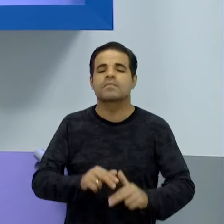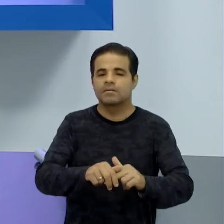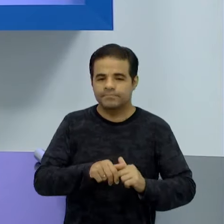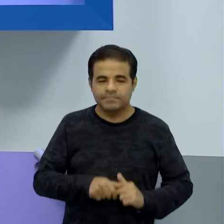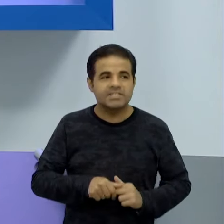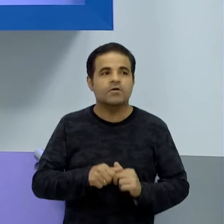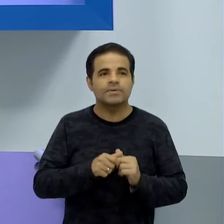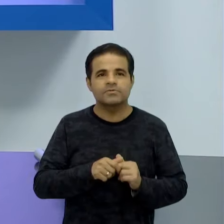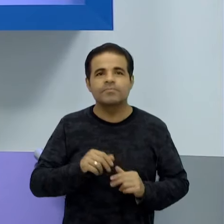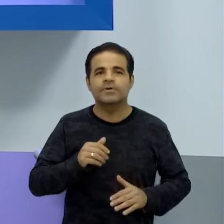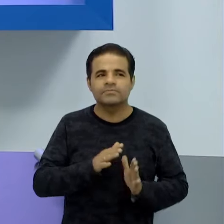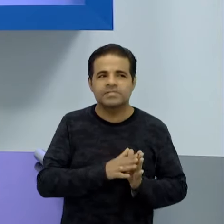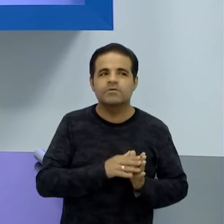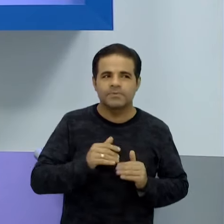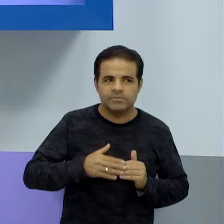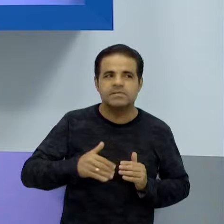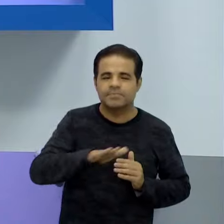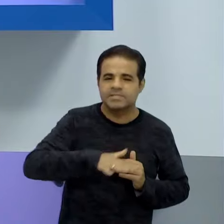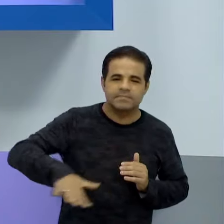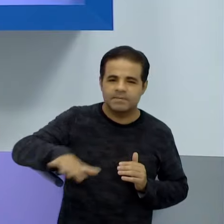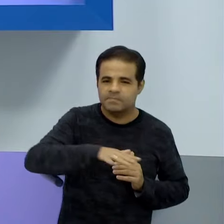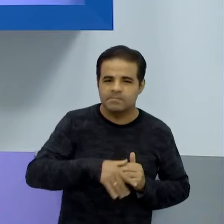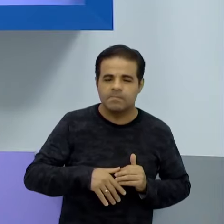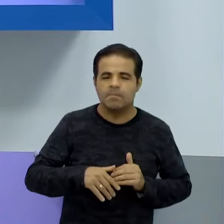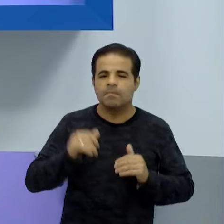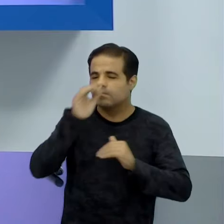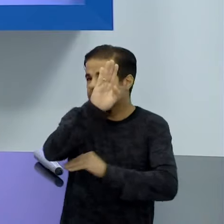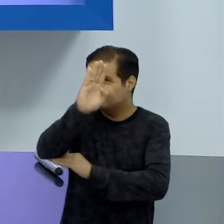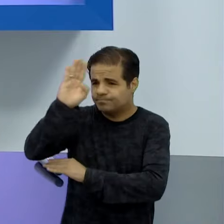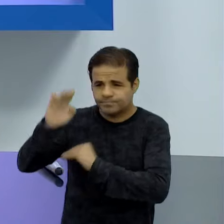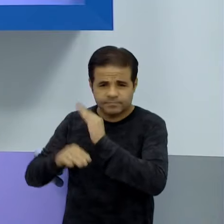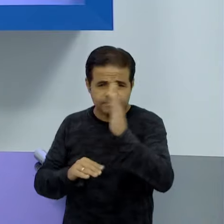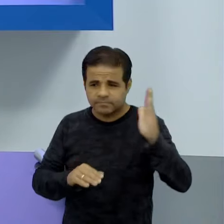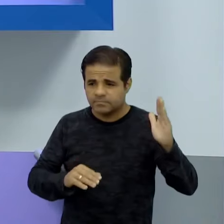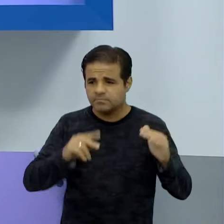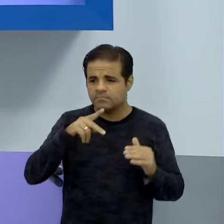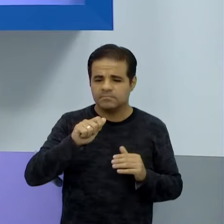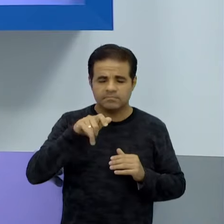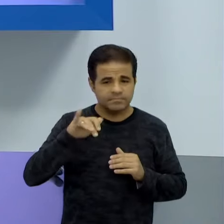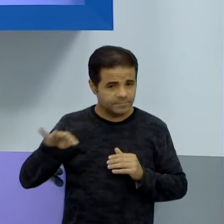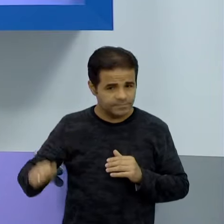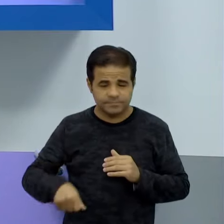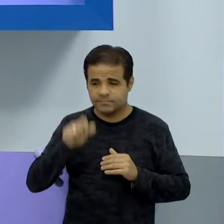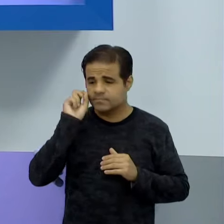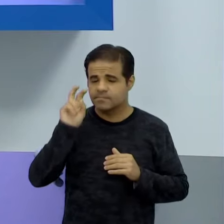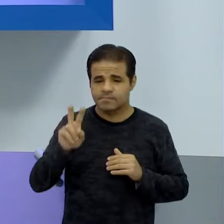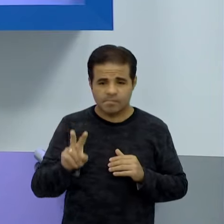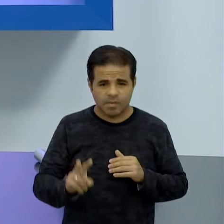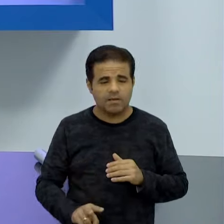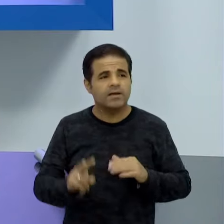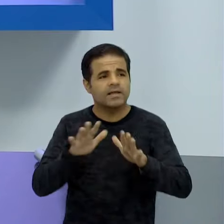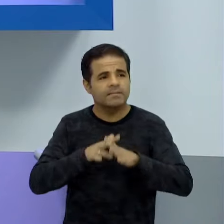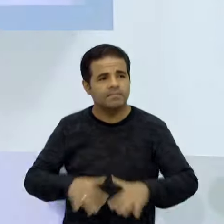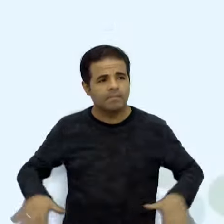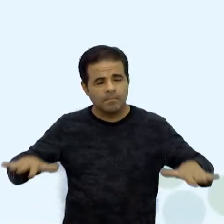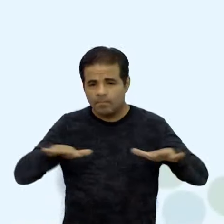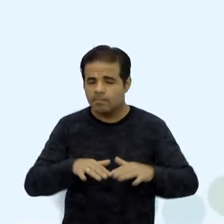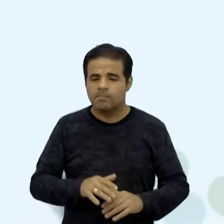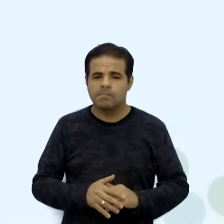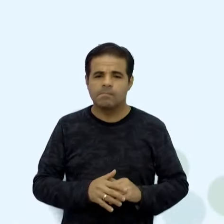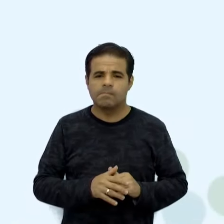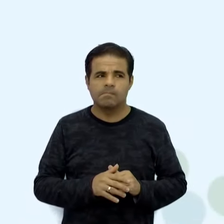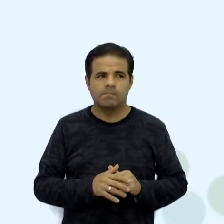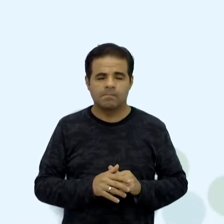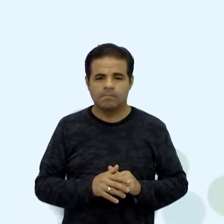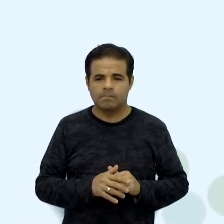moradias populares para substituir as palafitas. Então, vamos olhar lá na nossa tela para a gente fechar o nosso